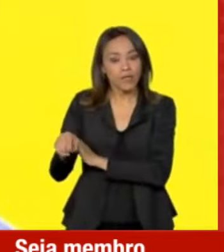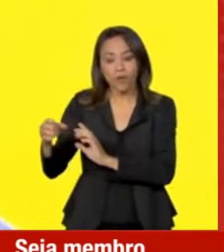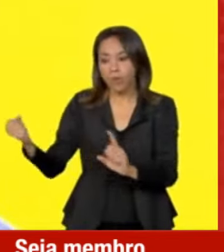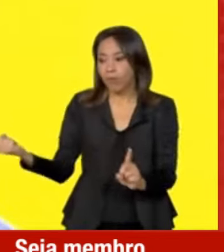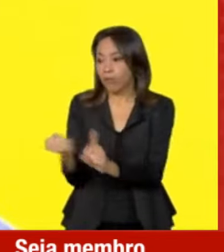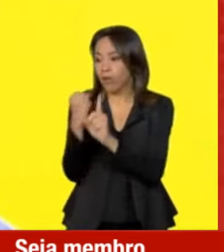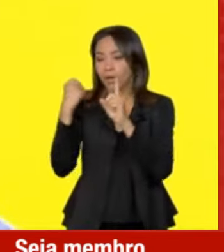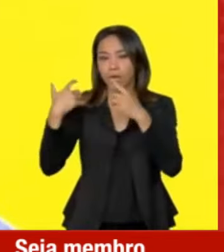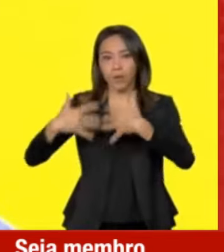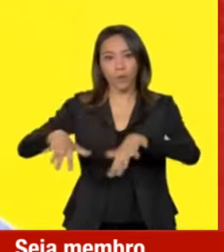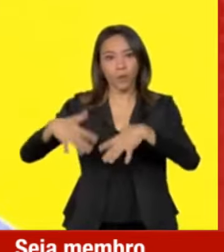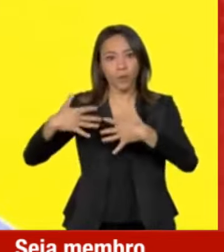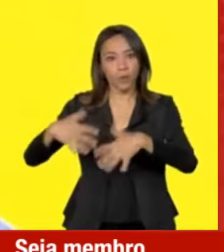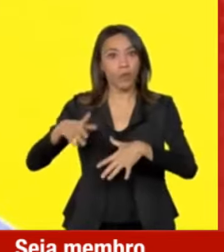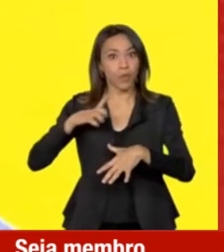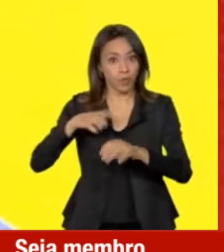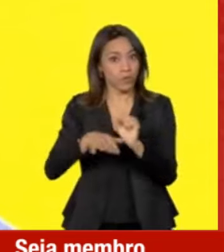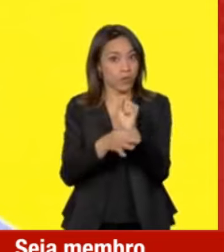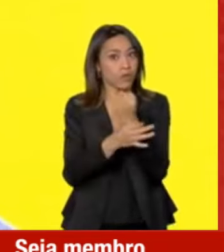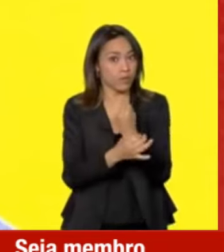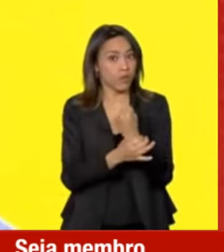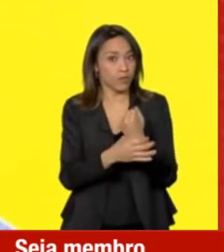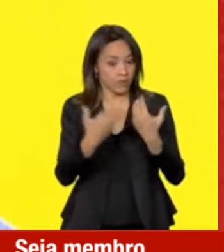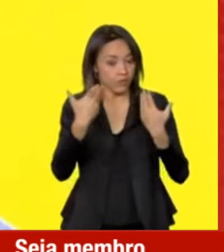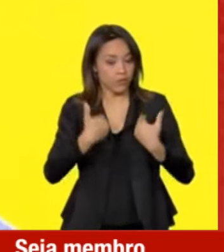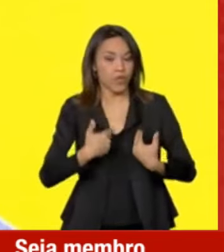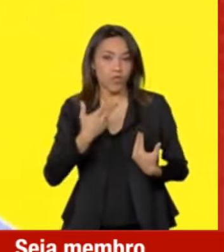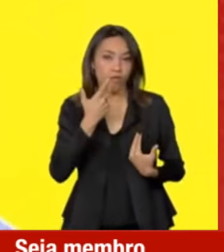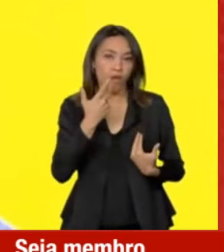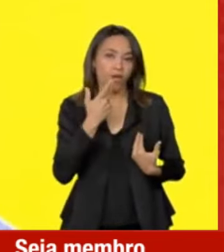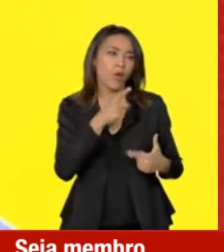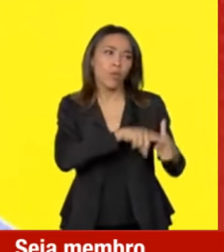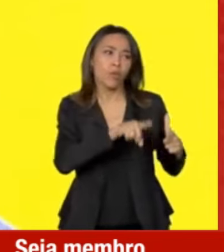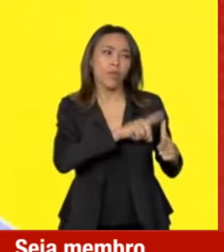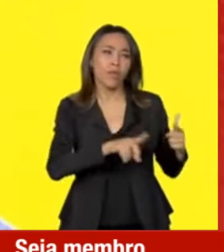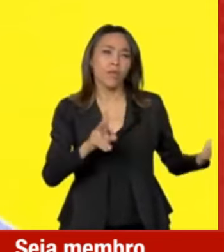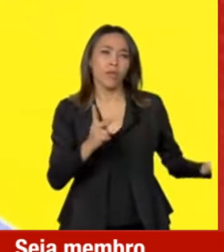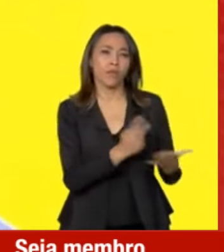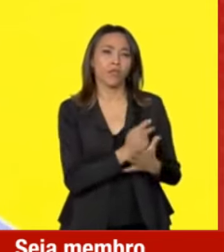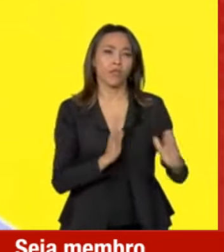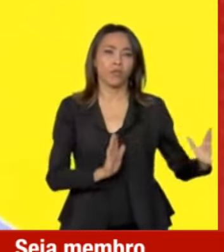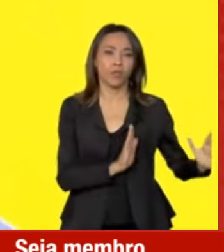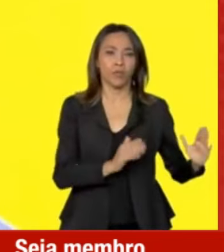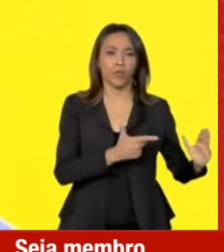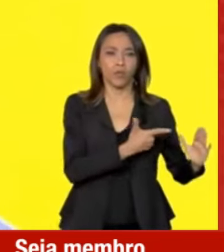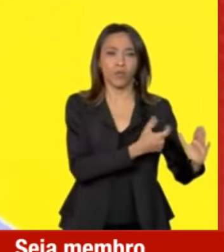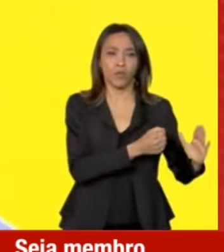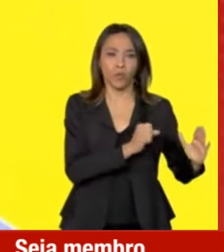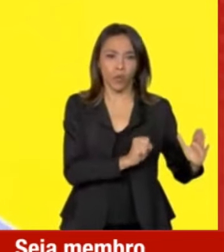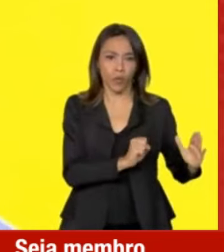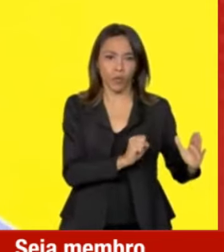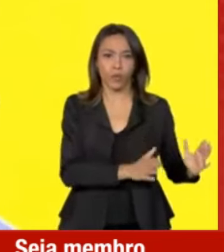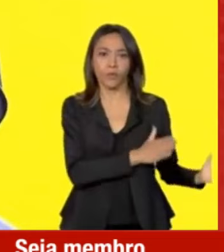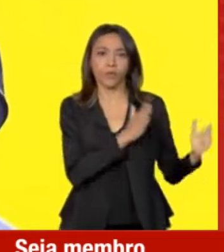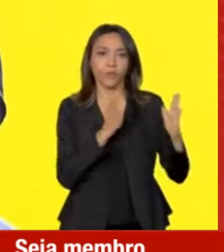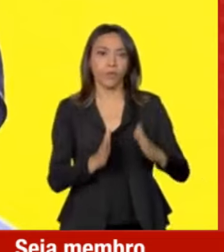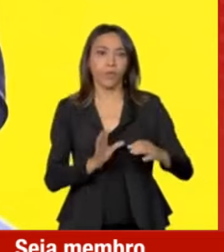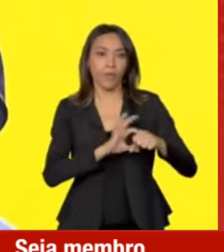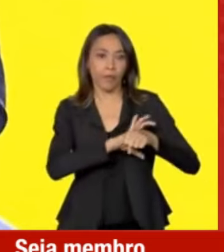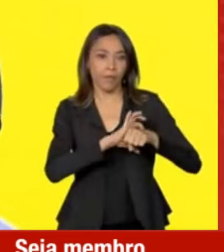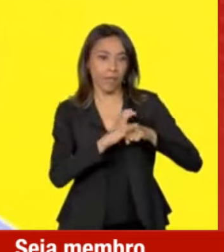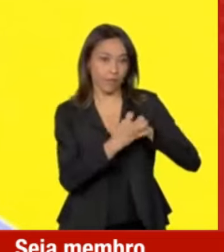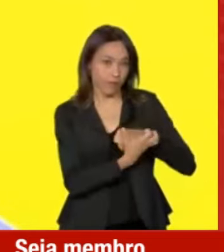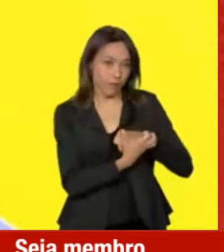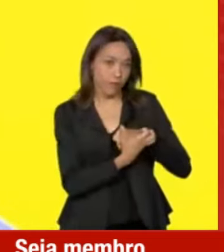porque eu tenho segurança em dizer que a crise de 2008 e a pandemia não teriam o desfecho